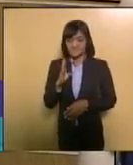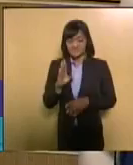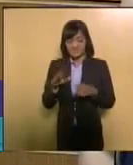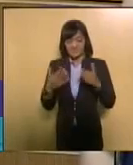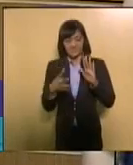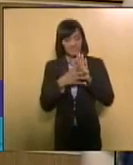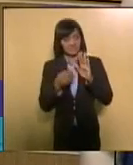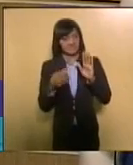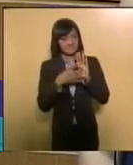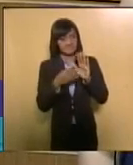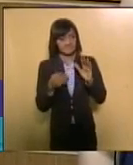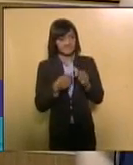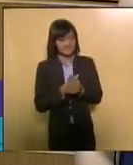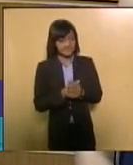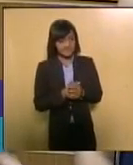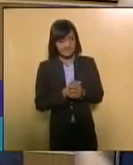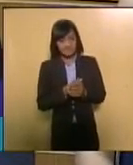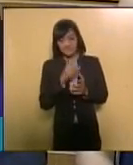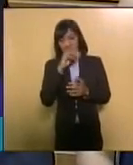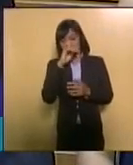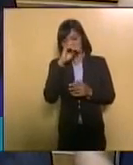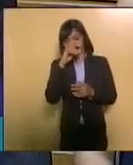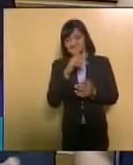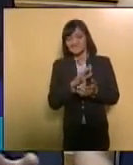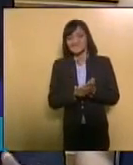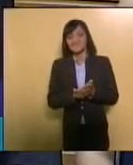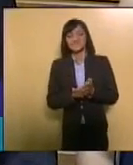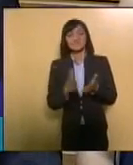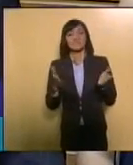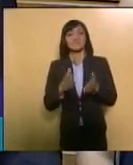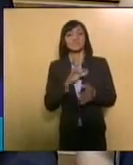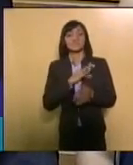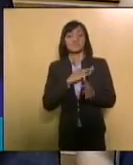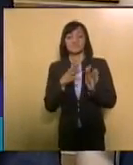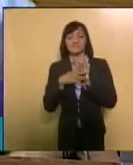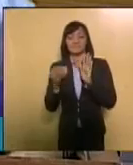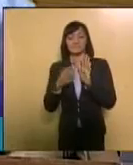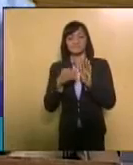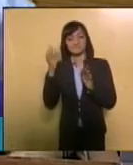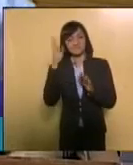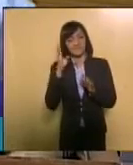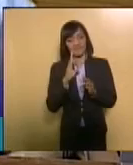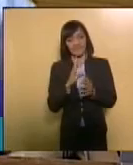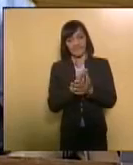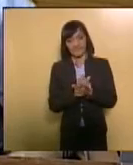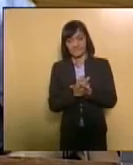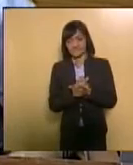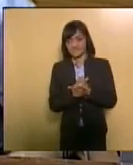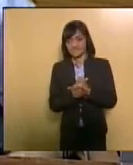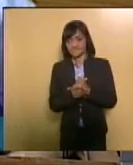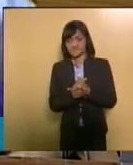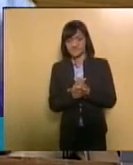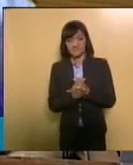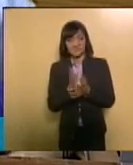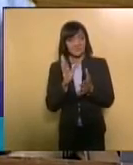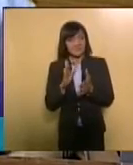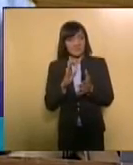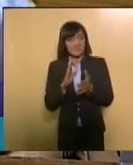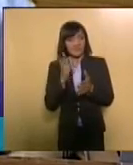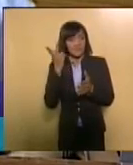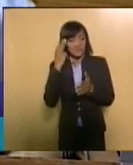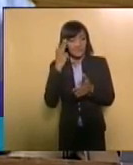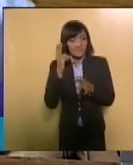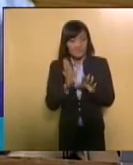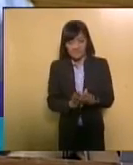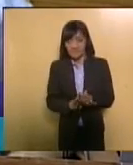de repressão qualificada o que nós temos o modelo de polícia hoje no Brasil ainda é um modelo é o modelo tradicional de polícia o modelo